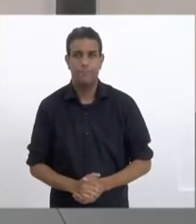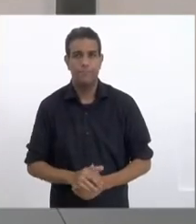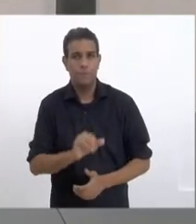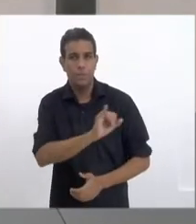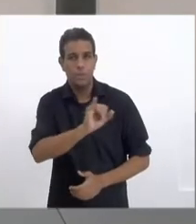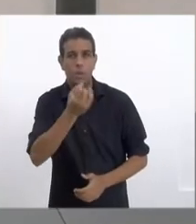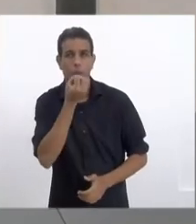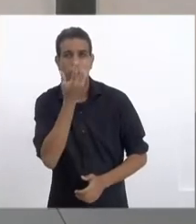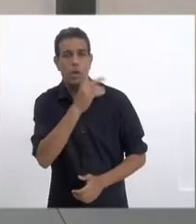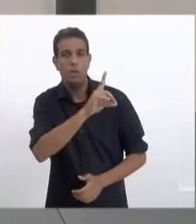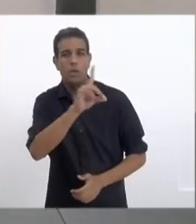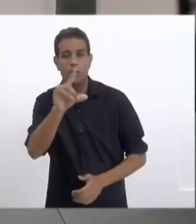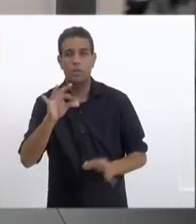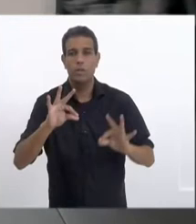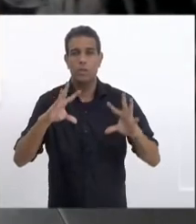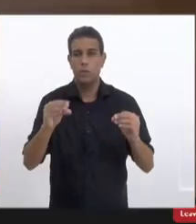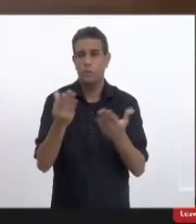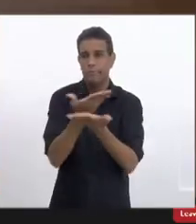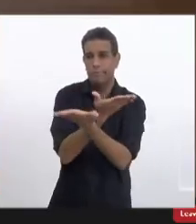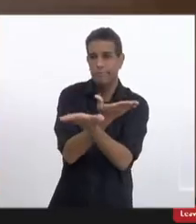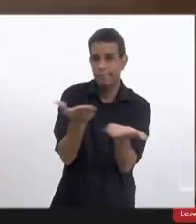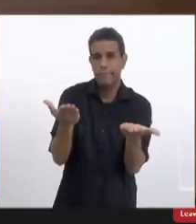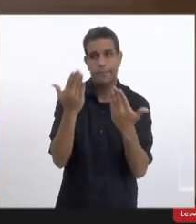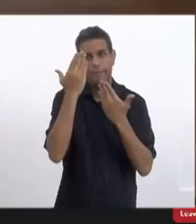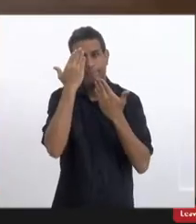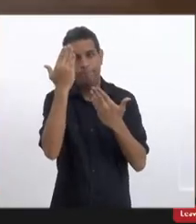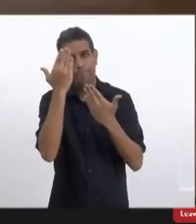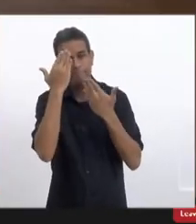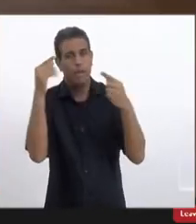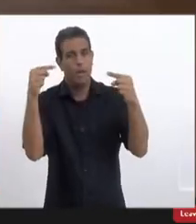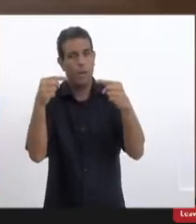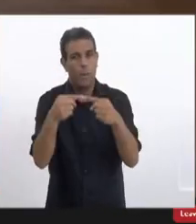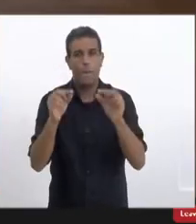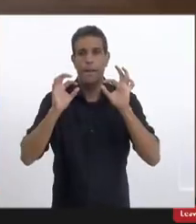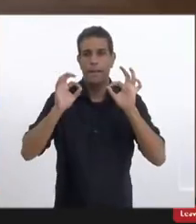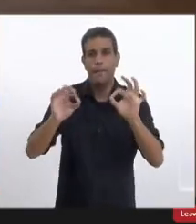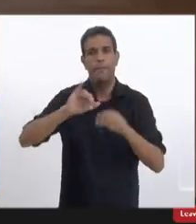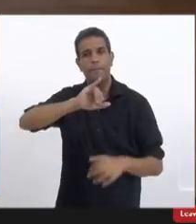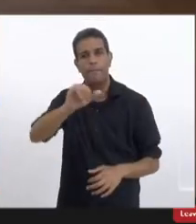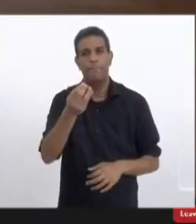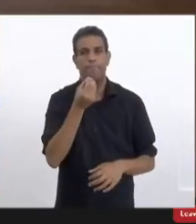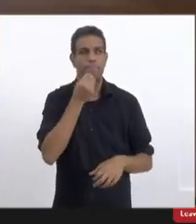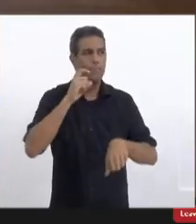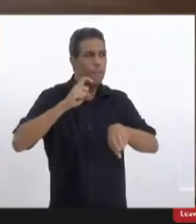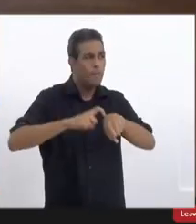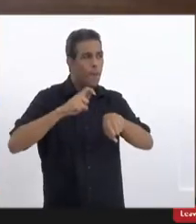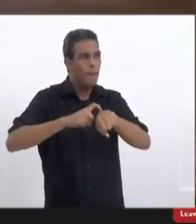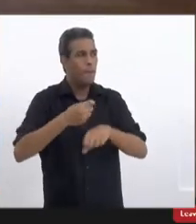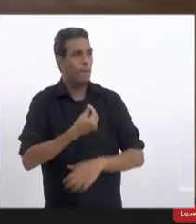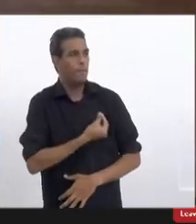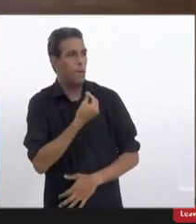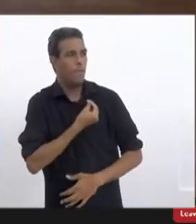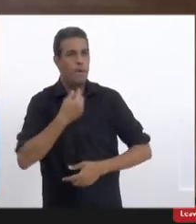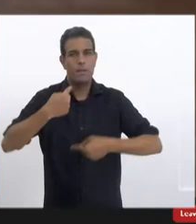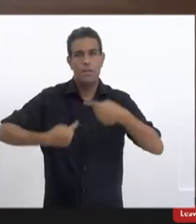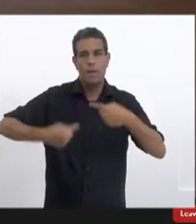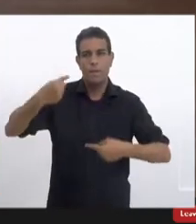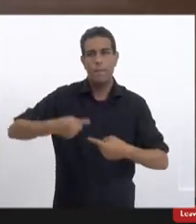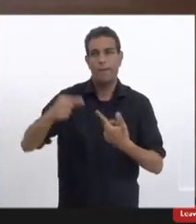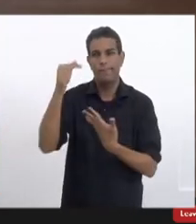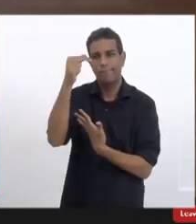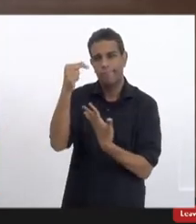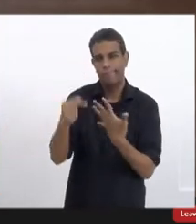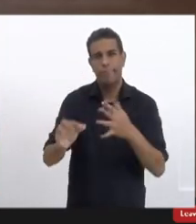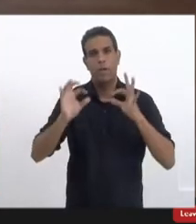bom dia a todos. Bom dia, deputado. Queria agradecer muito mesmo a oportunidade de estar aqui participando desse debate, que é um debate